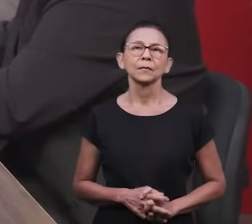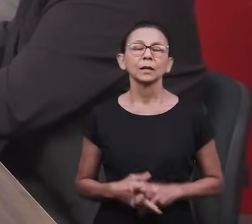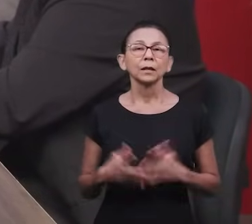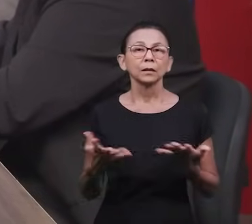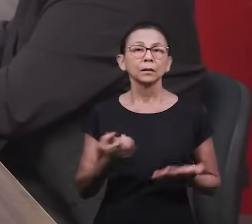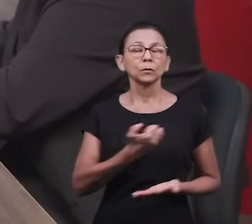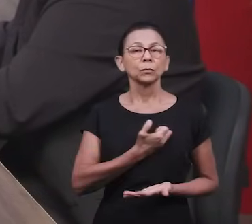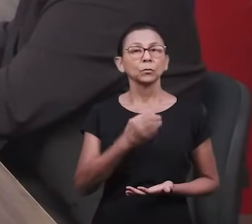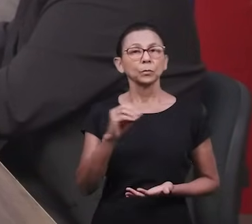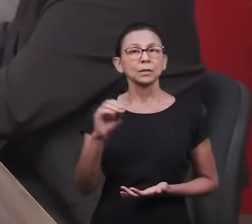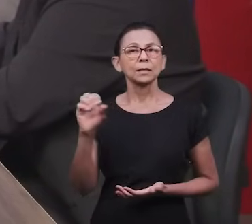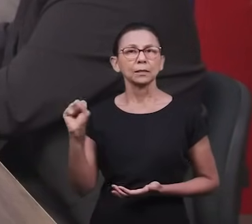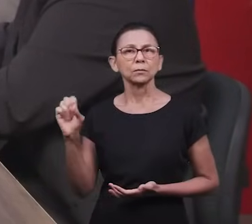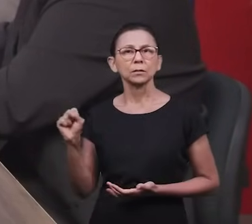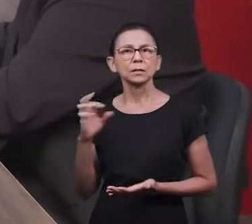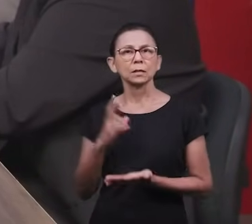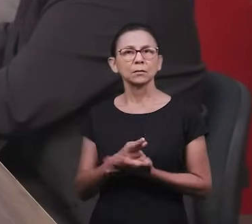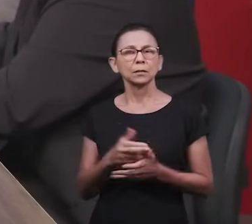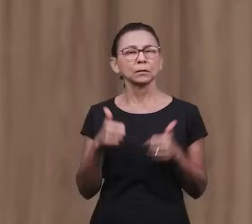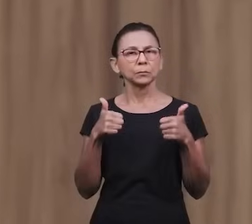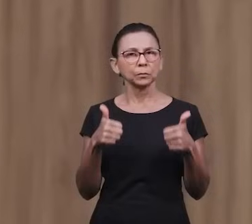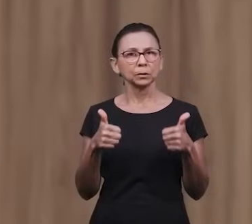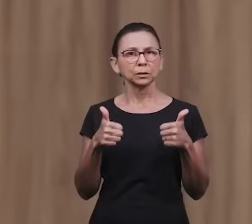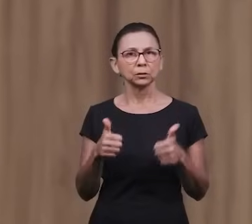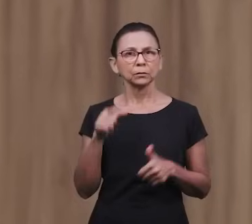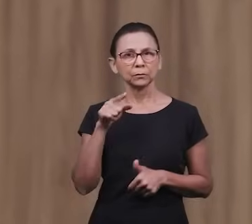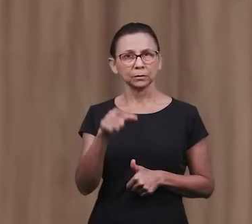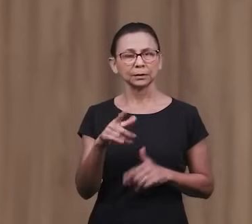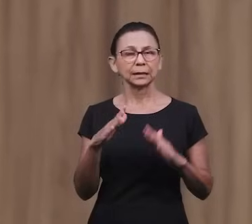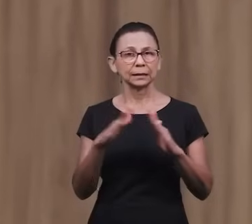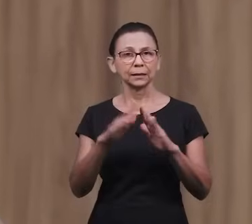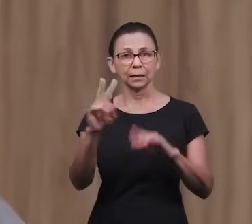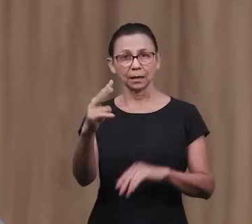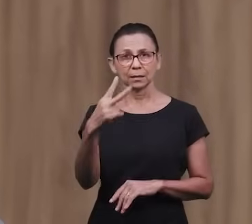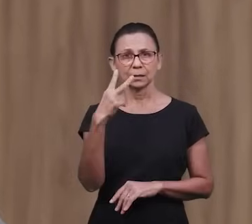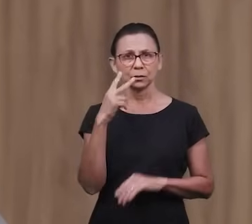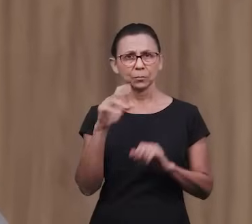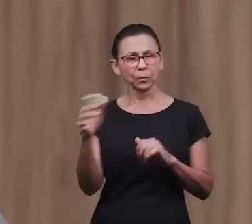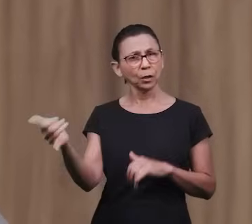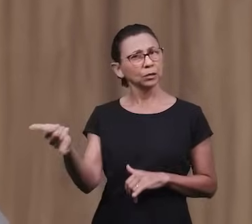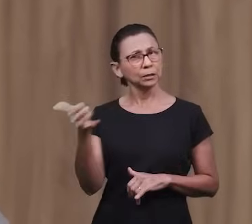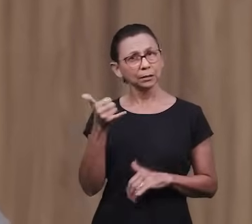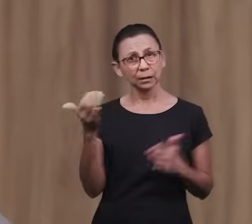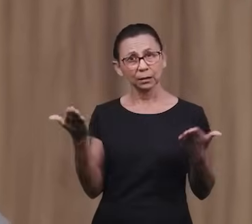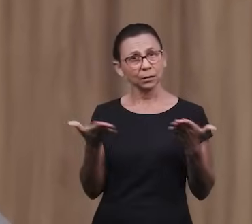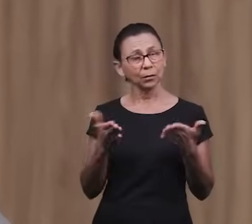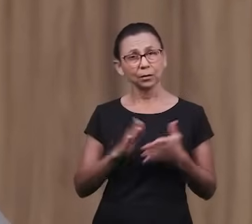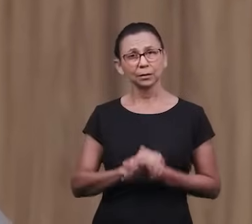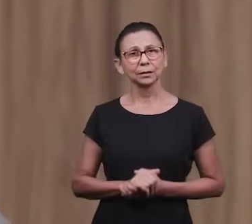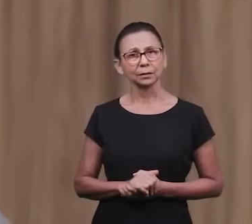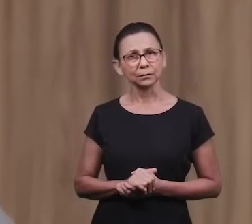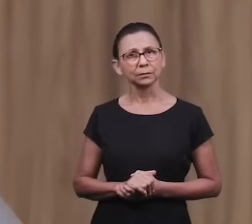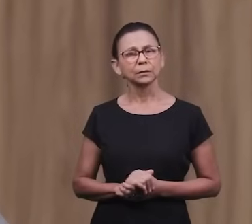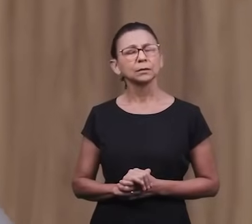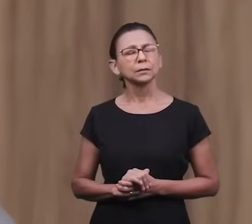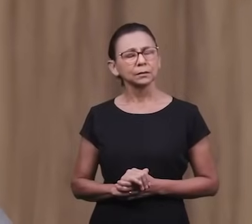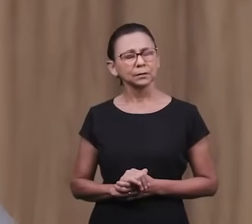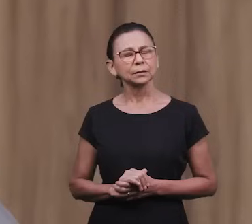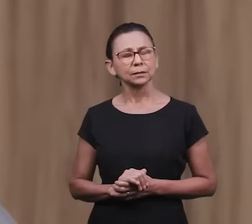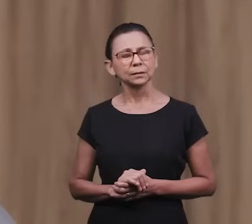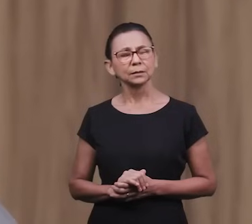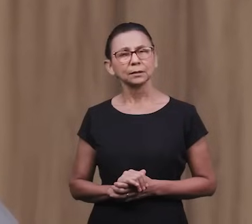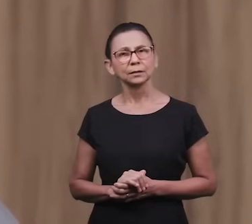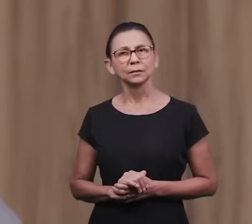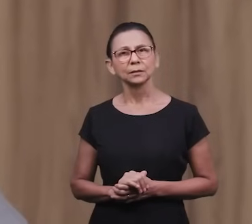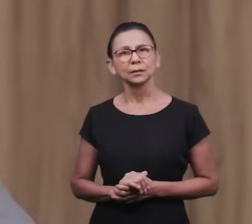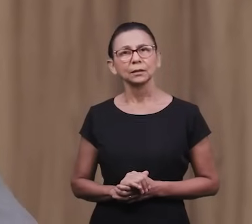maravilhosa. Os benefícios do 0800, né? Então, você que está em casa nos assistindo, você pode ligar agora, se você